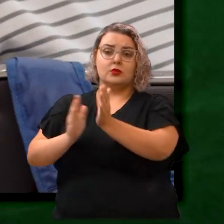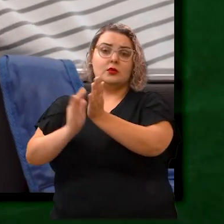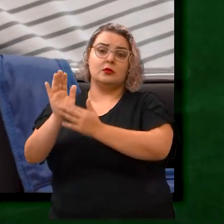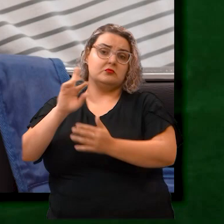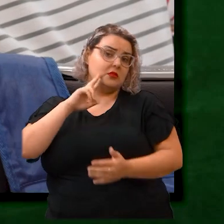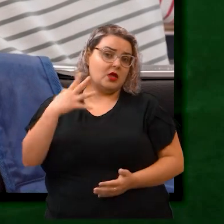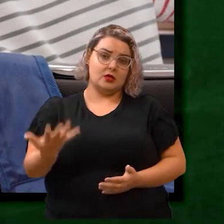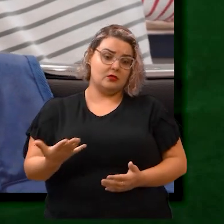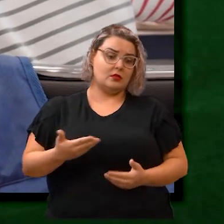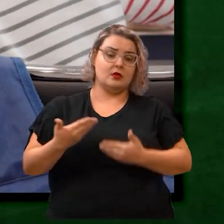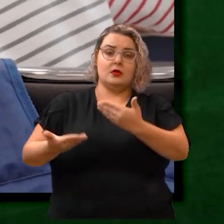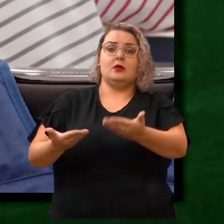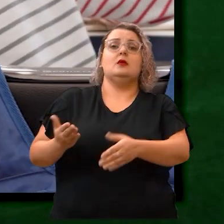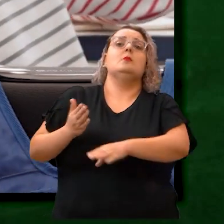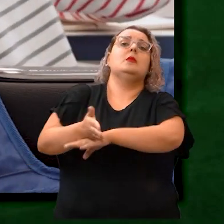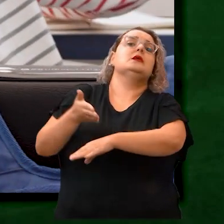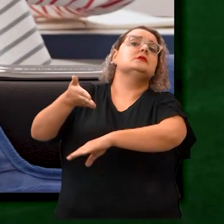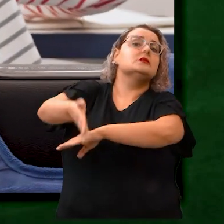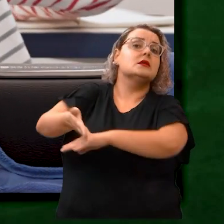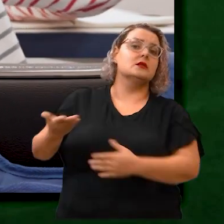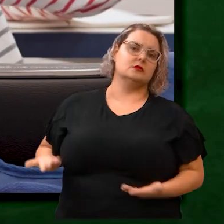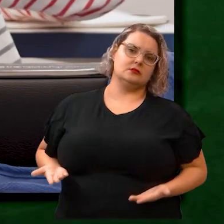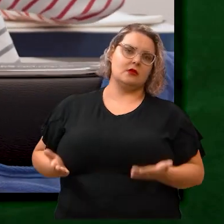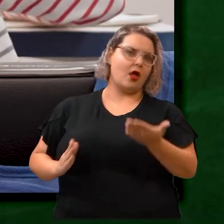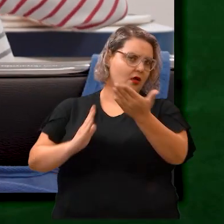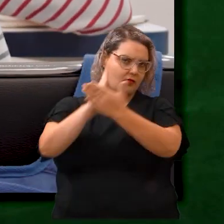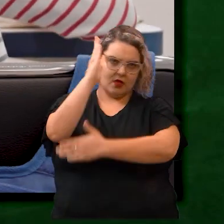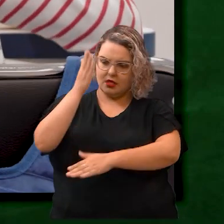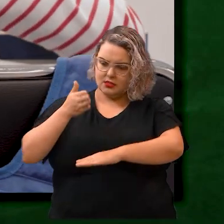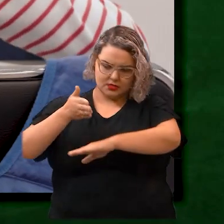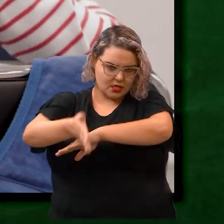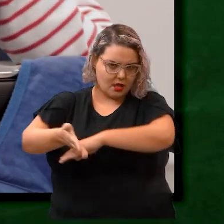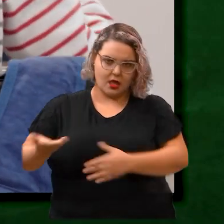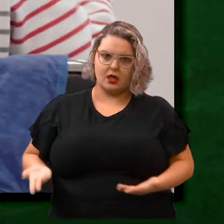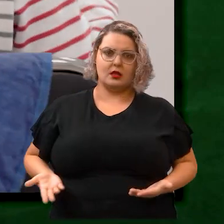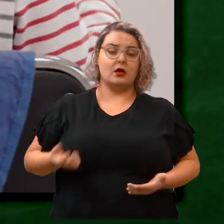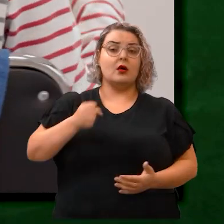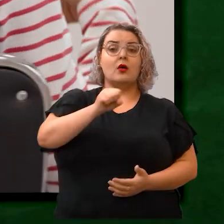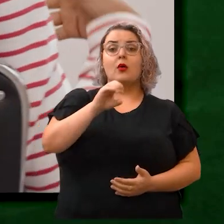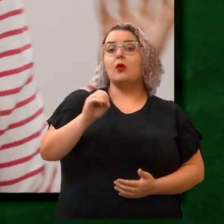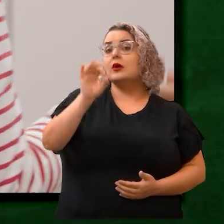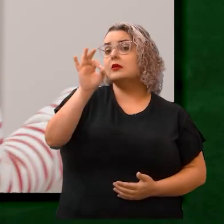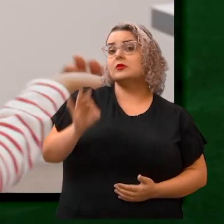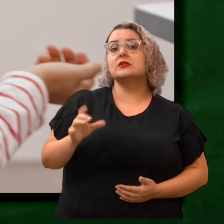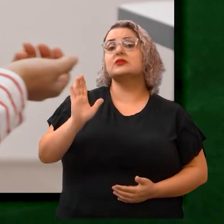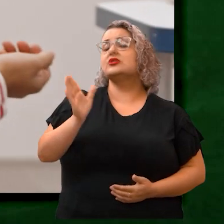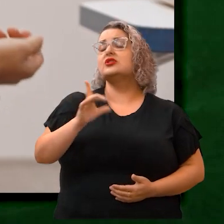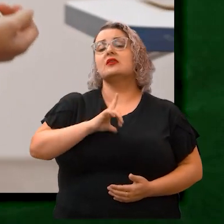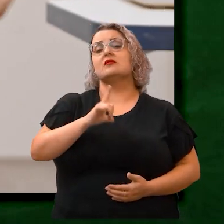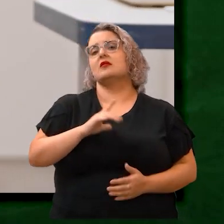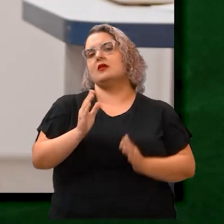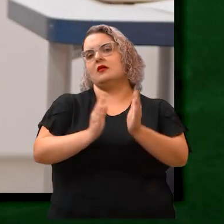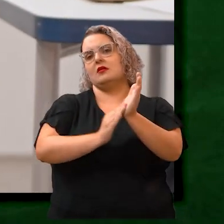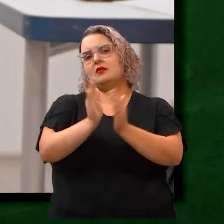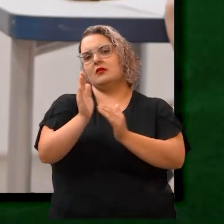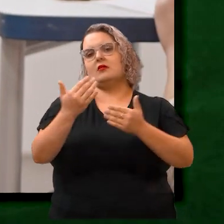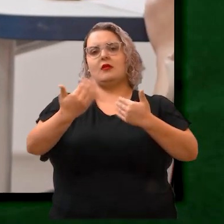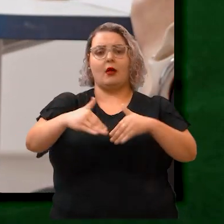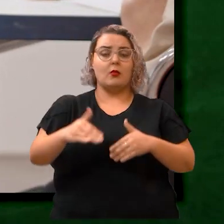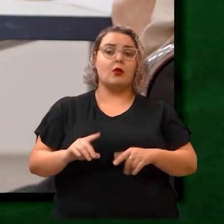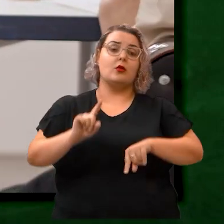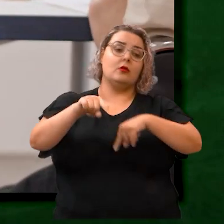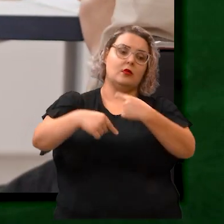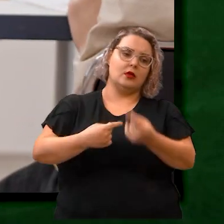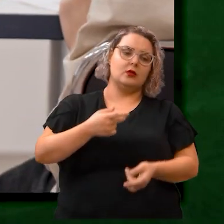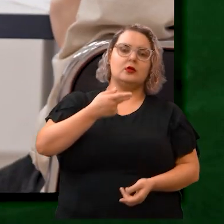outro concurso você resolve passa e entra porque você soube já sabe no 80% do que vai cair na prova quando eu falo de